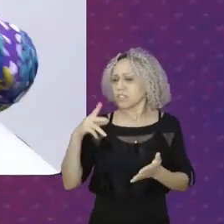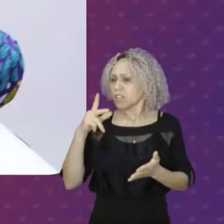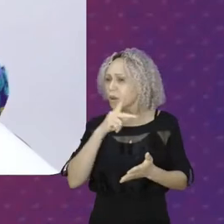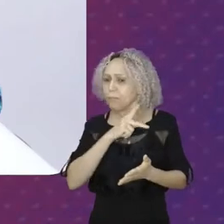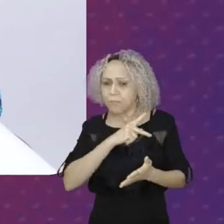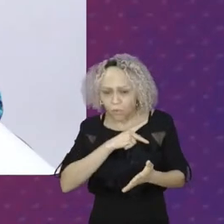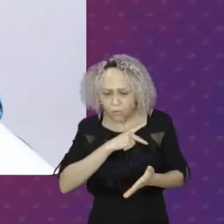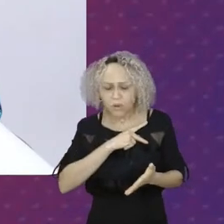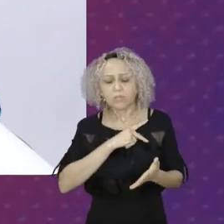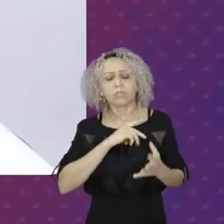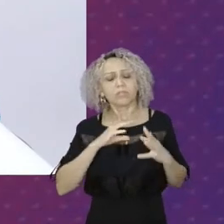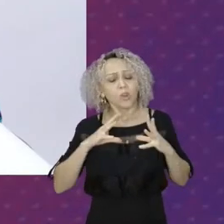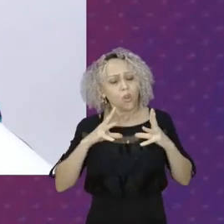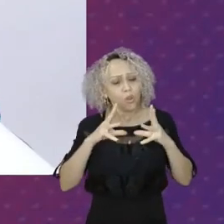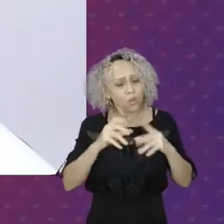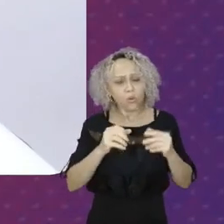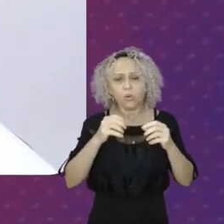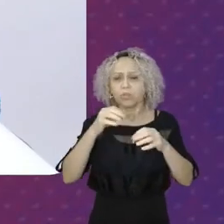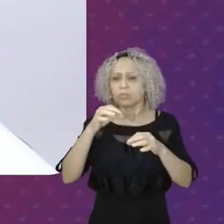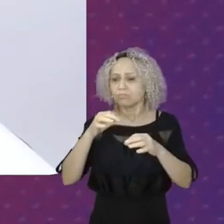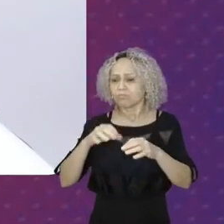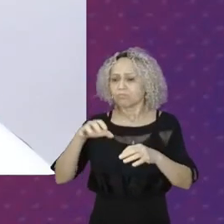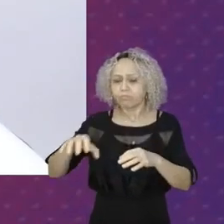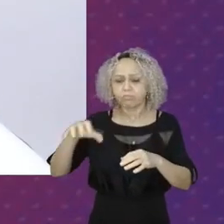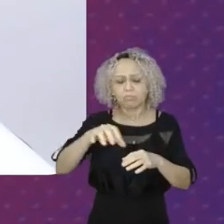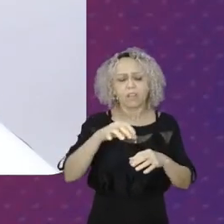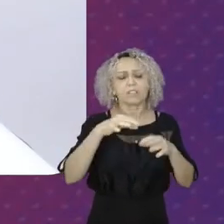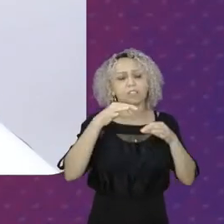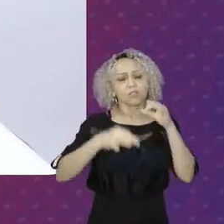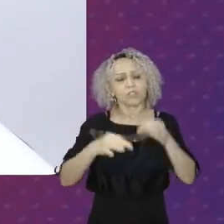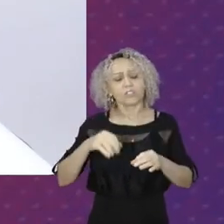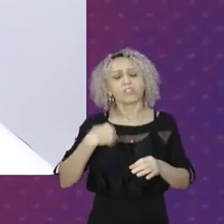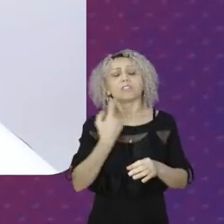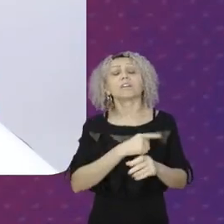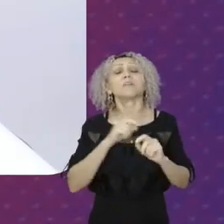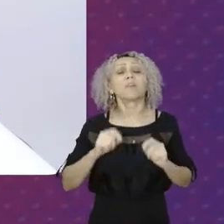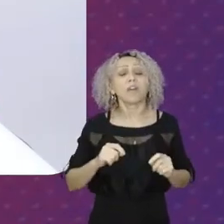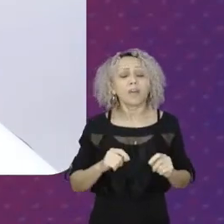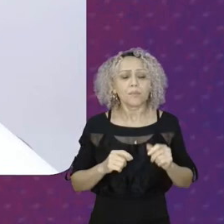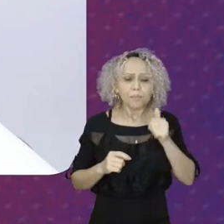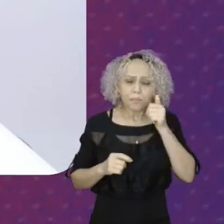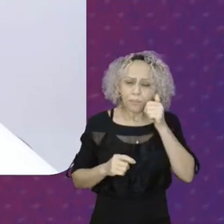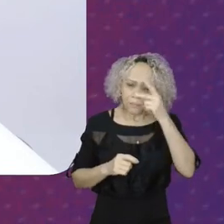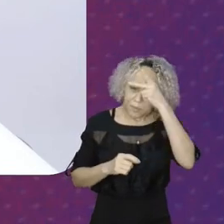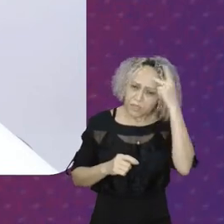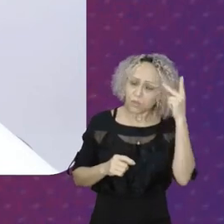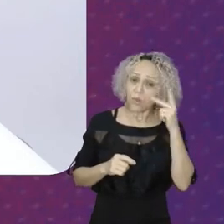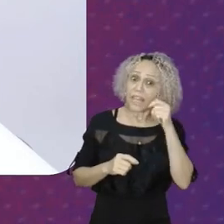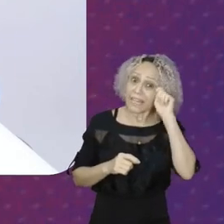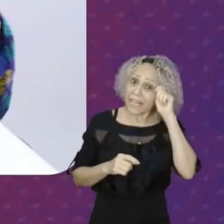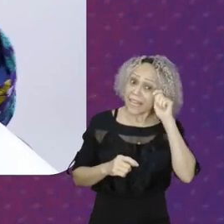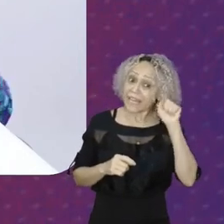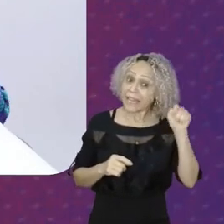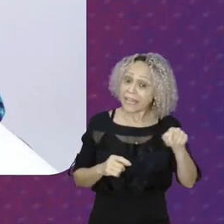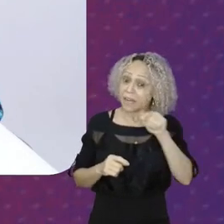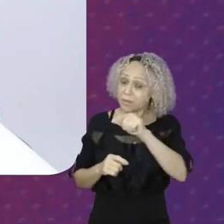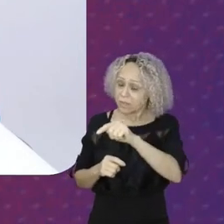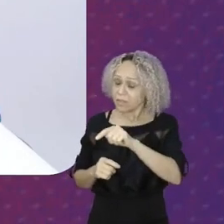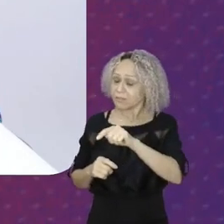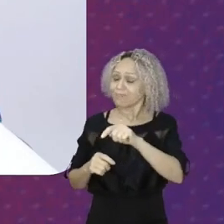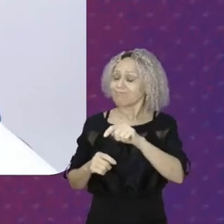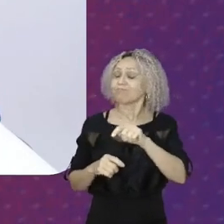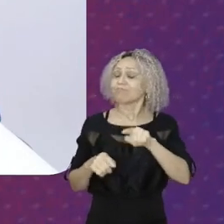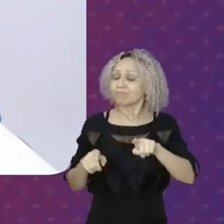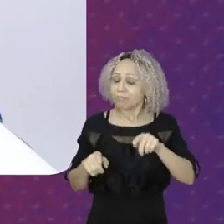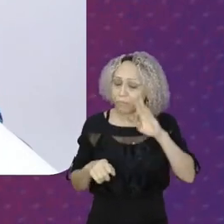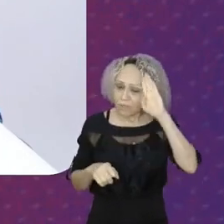todo o sistema de justiça a presença de pessoas negras, especialmente de mulheres negras, né? Então é essa fotografia